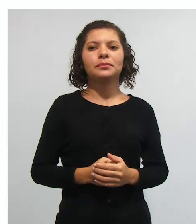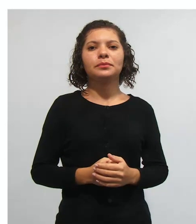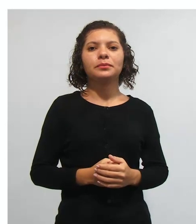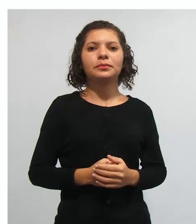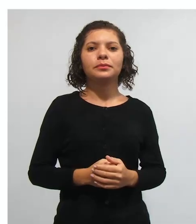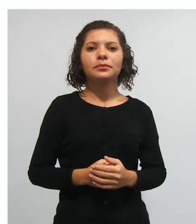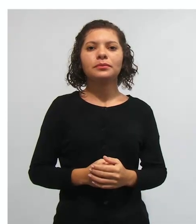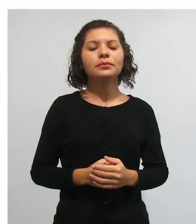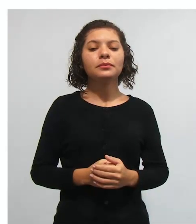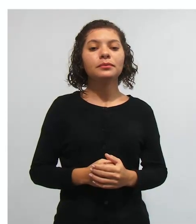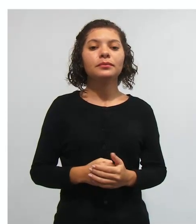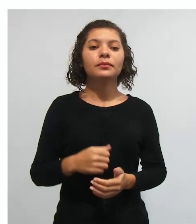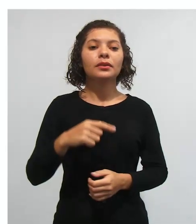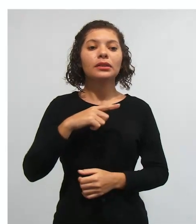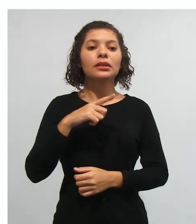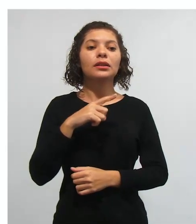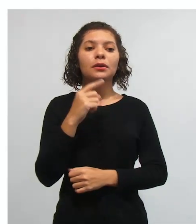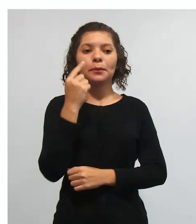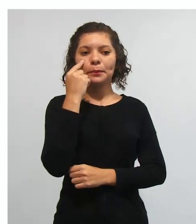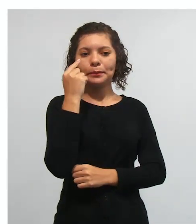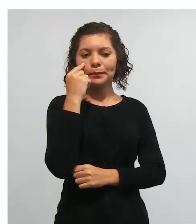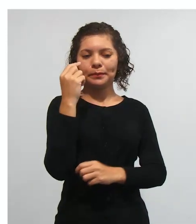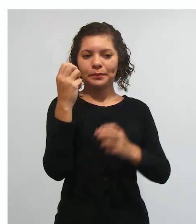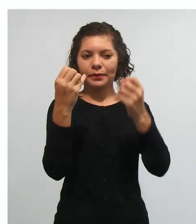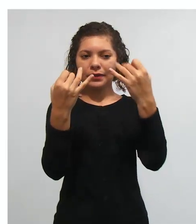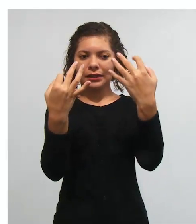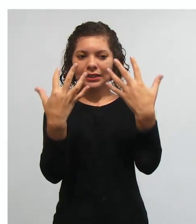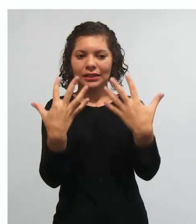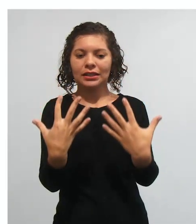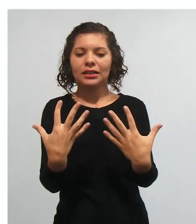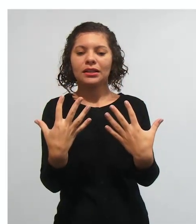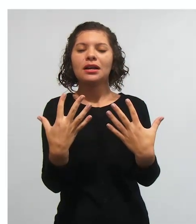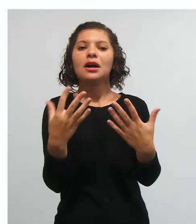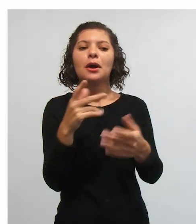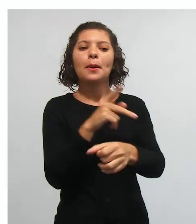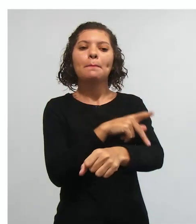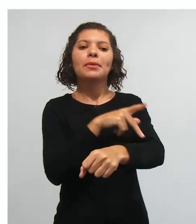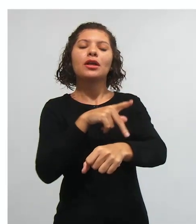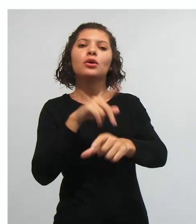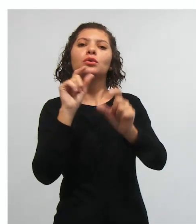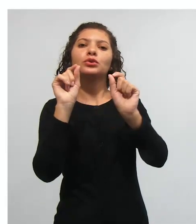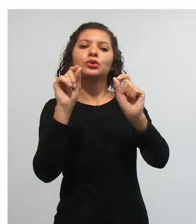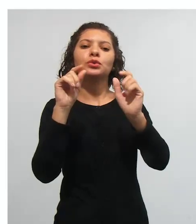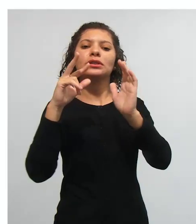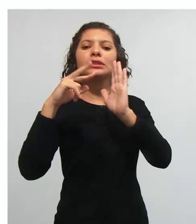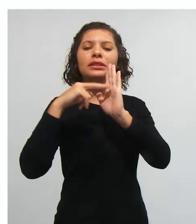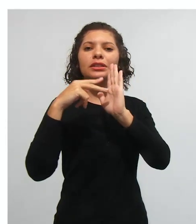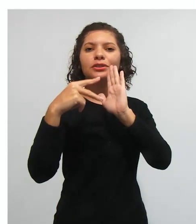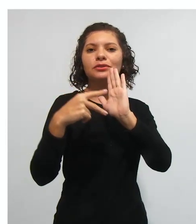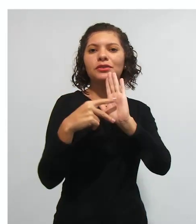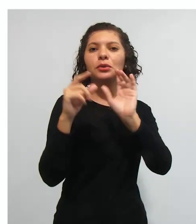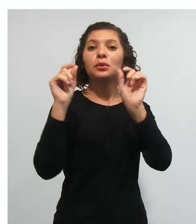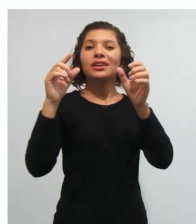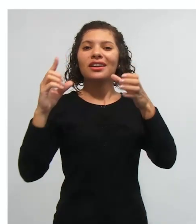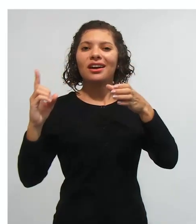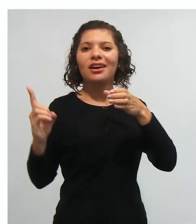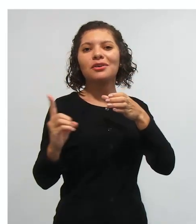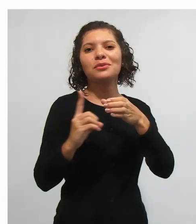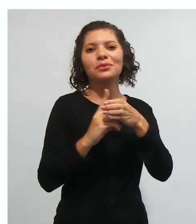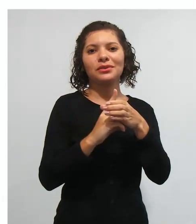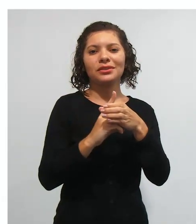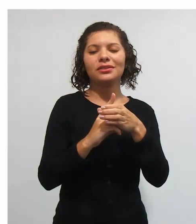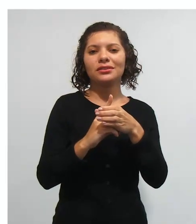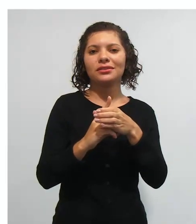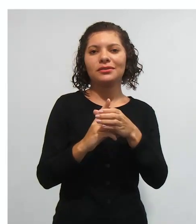E aí eu trouxe Maurício blanchot que fala assim que é a pedagogia a pedagogia procura